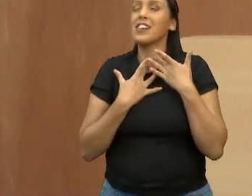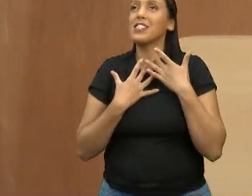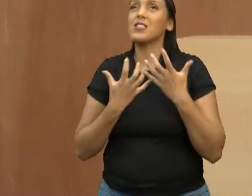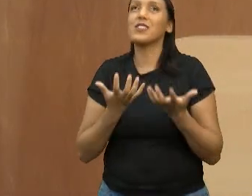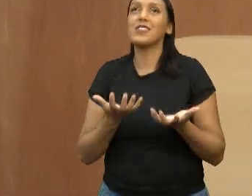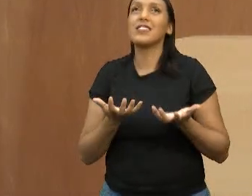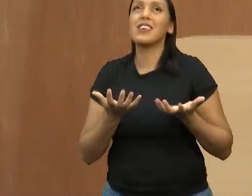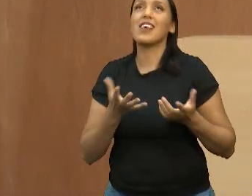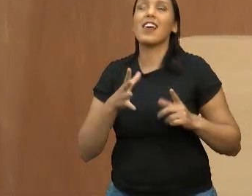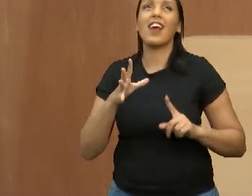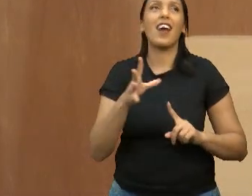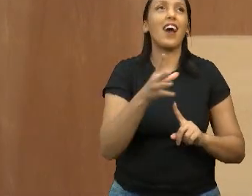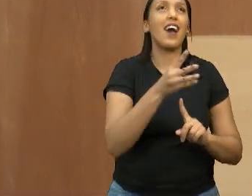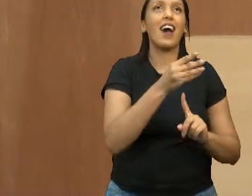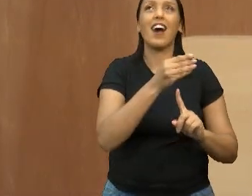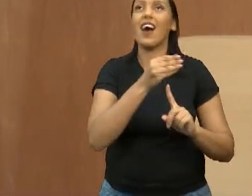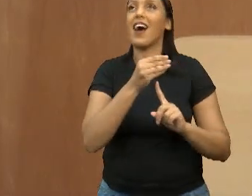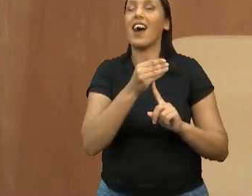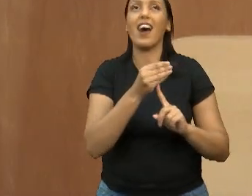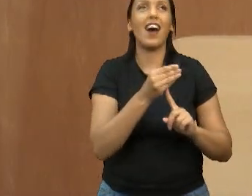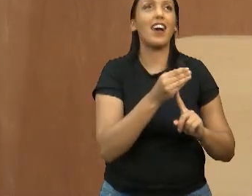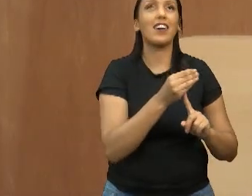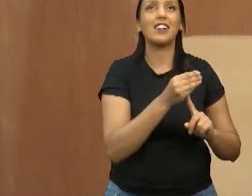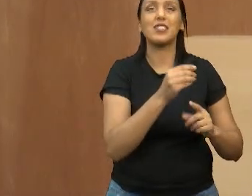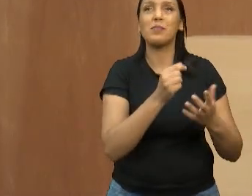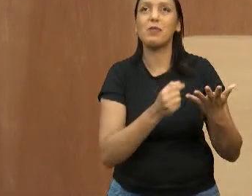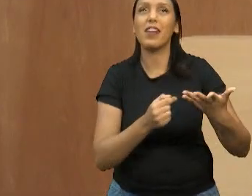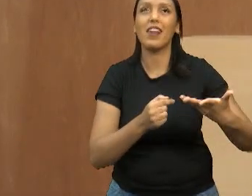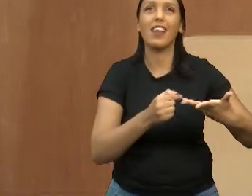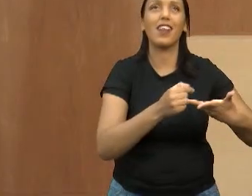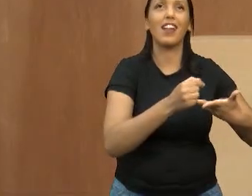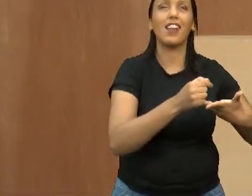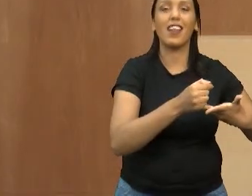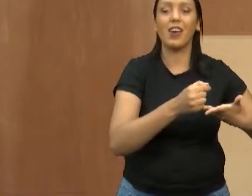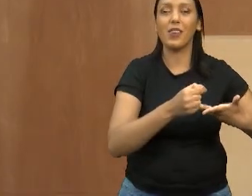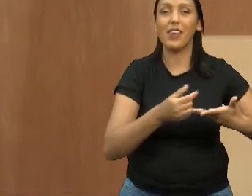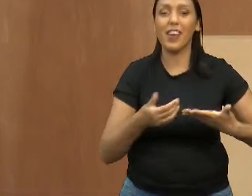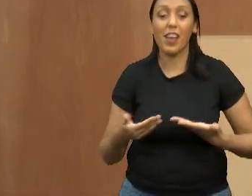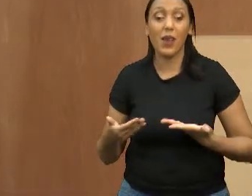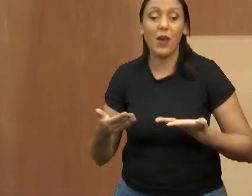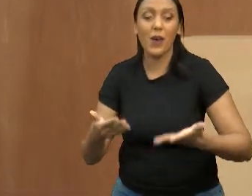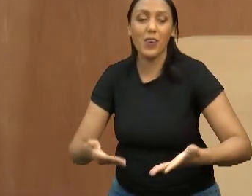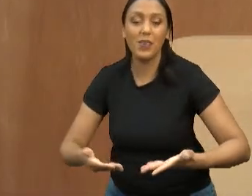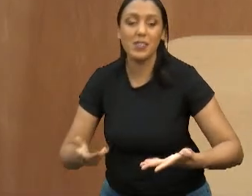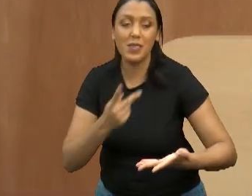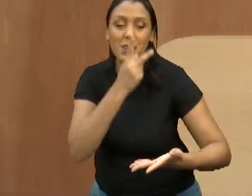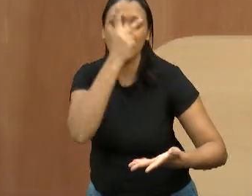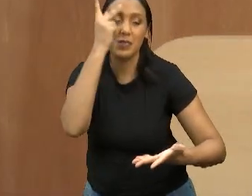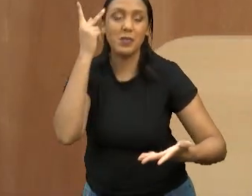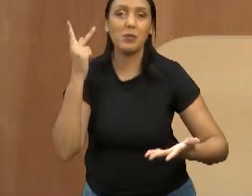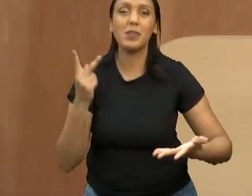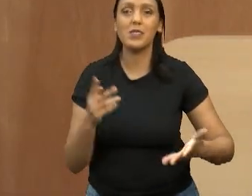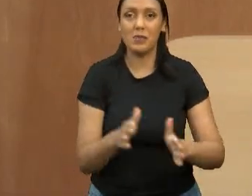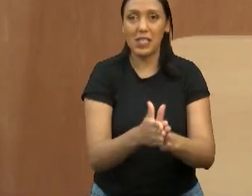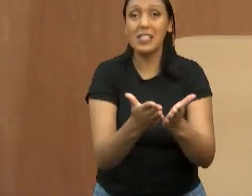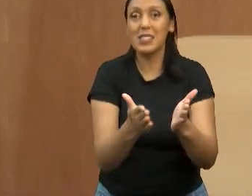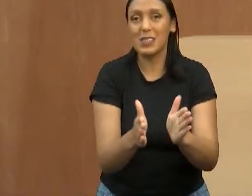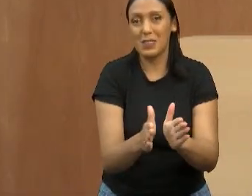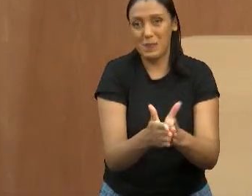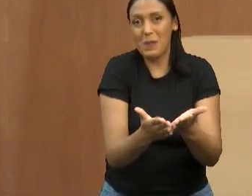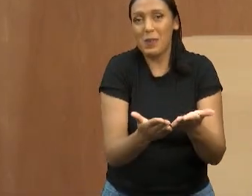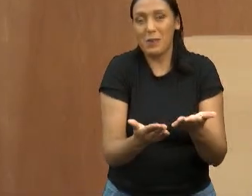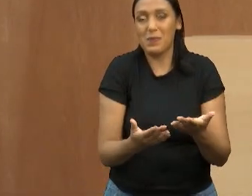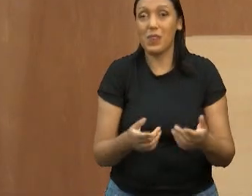em ideias artísticas para a cena teatral. Pulo uma parte e vou para outra.